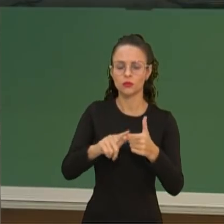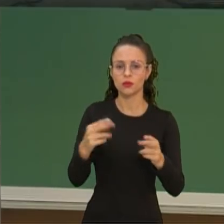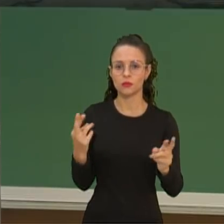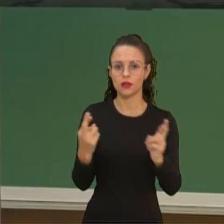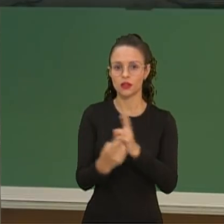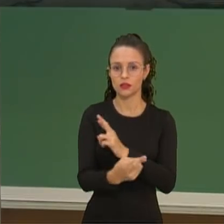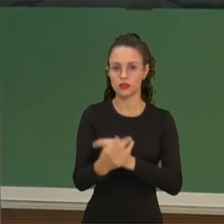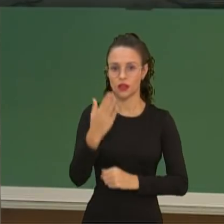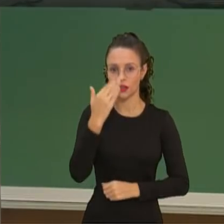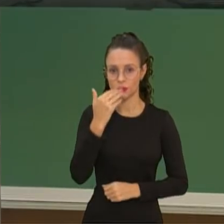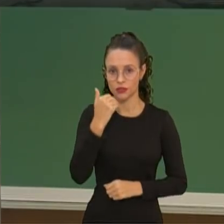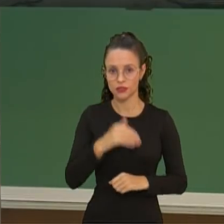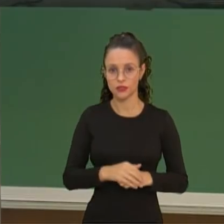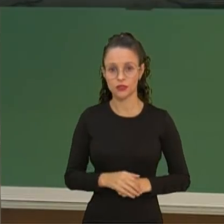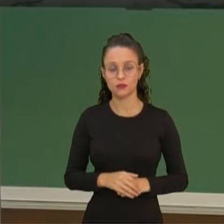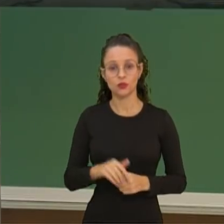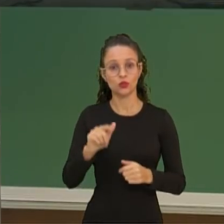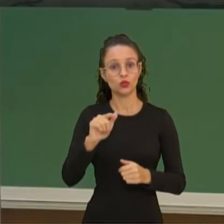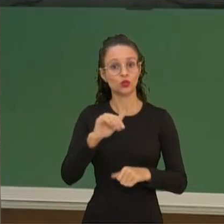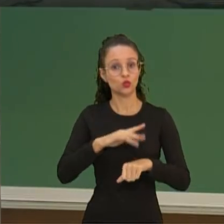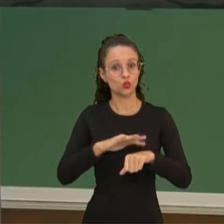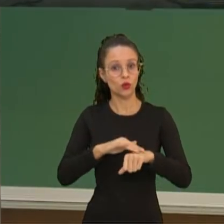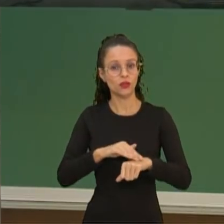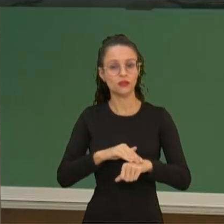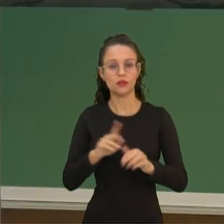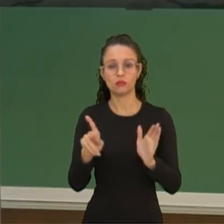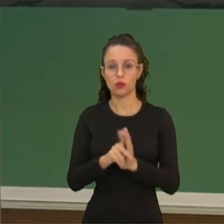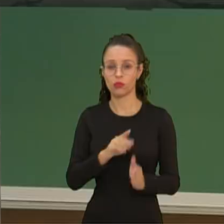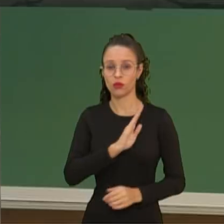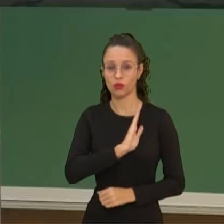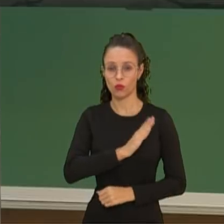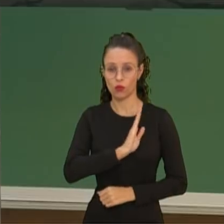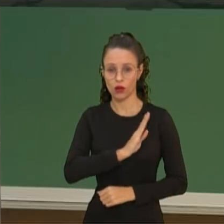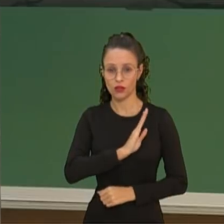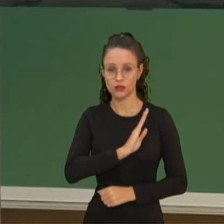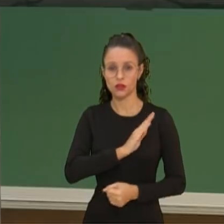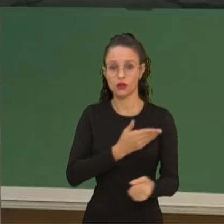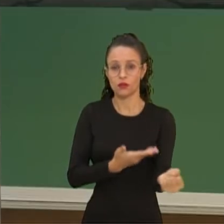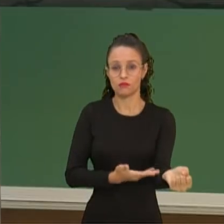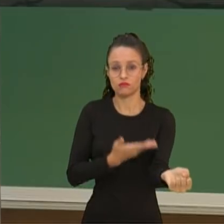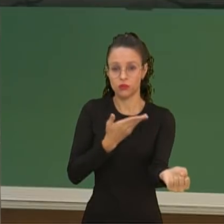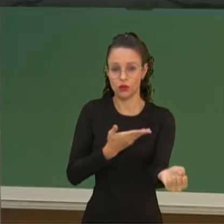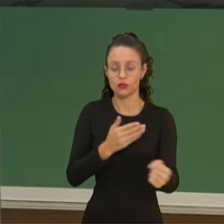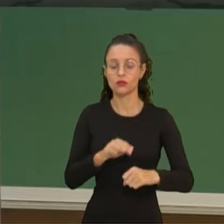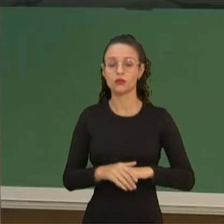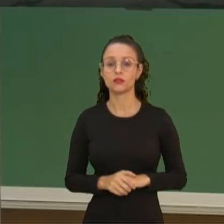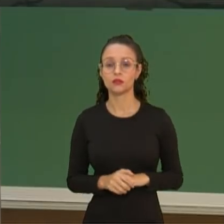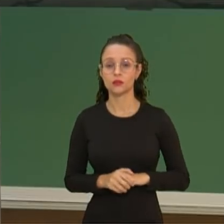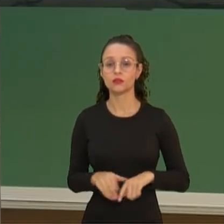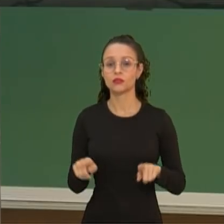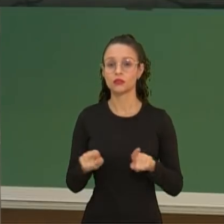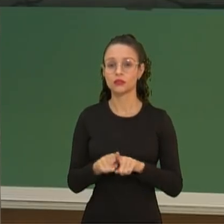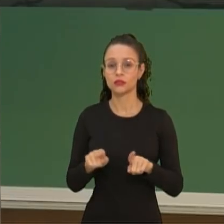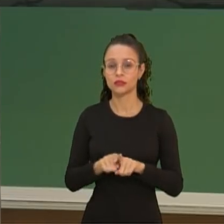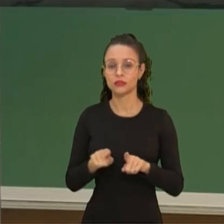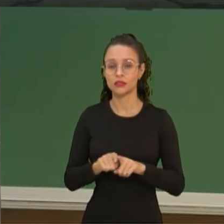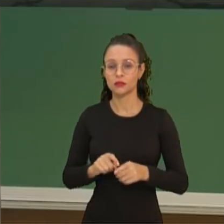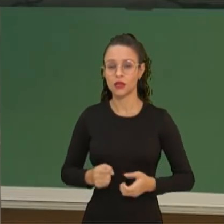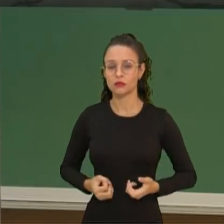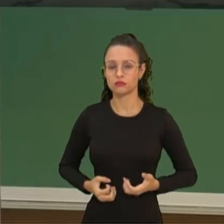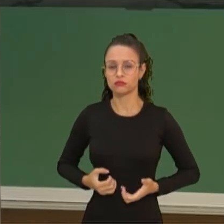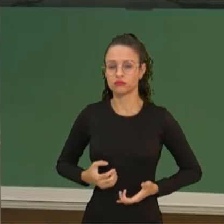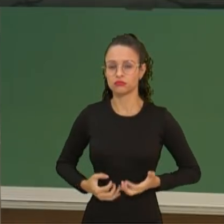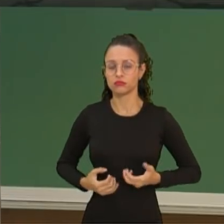ver? Doenças cardiovasculares, entre elas a gente vai falar da hipertensão, vamos falar um pouquinho de gastrite e também